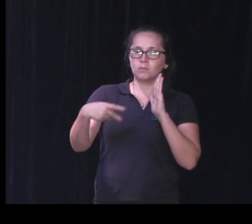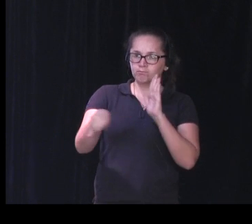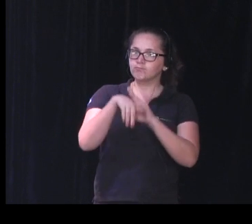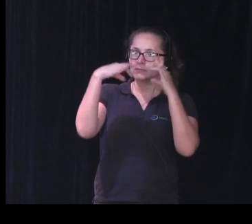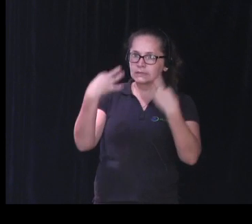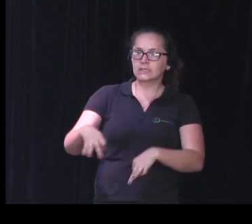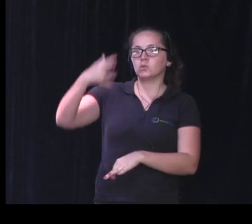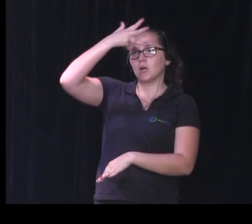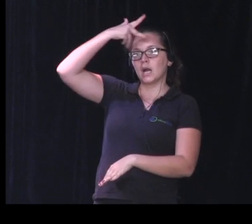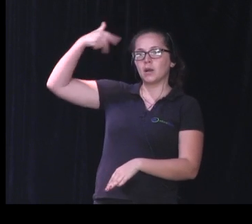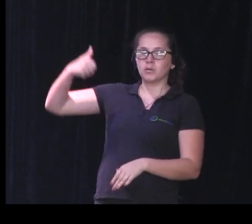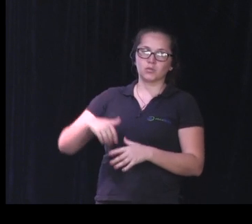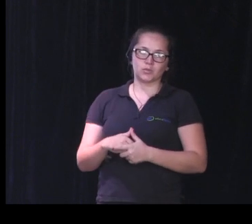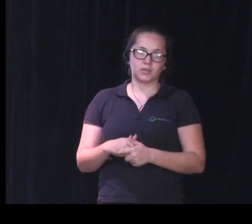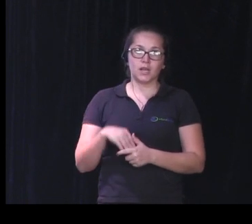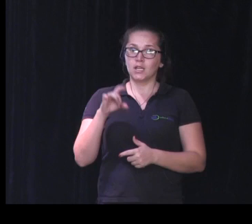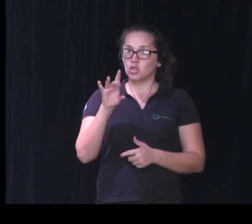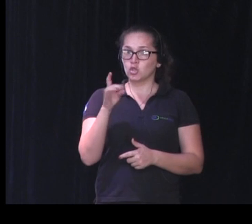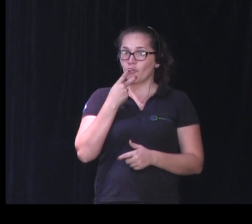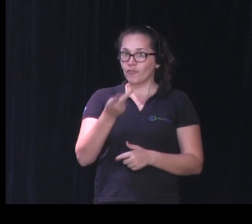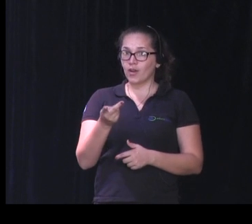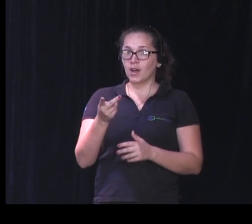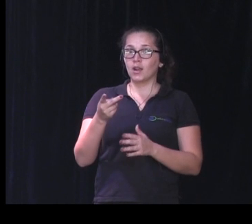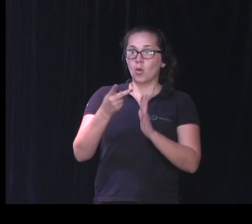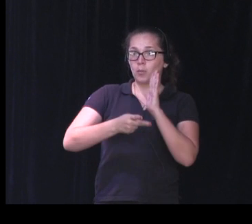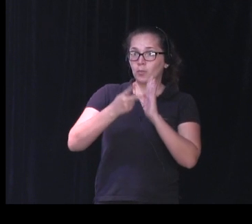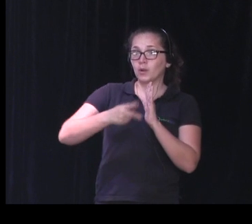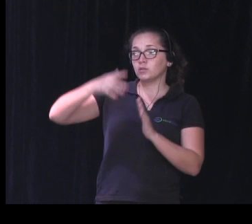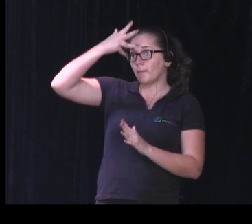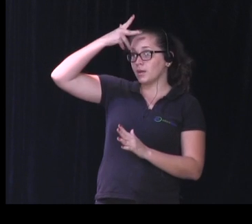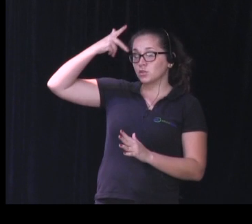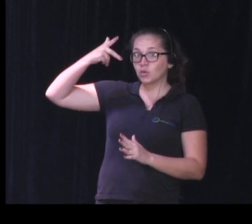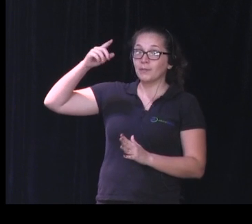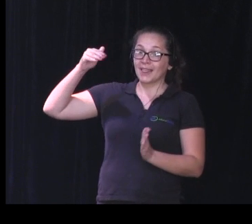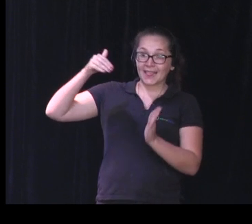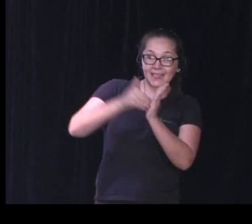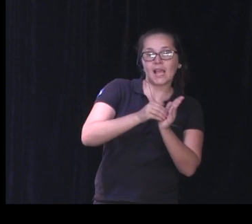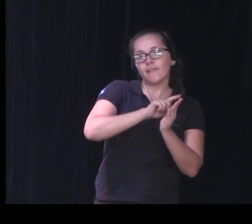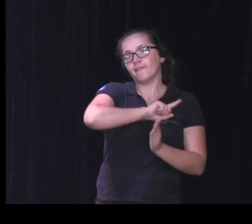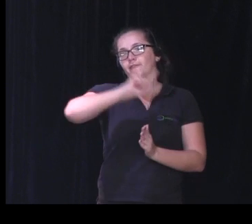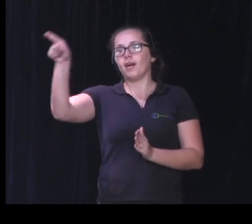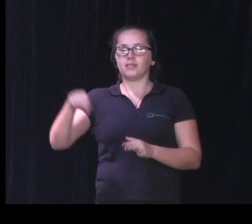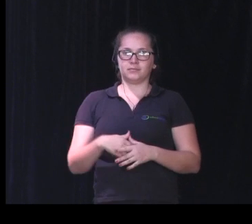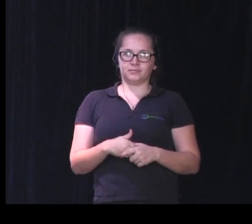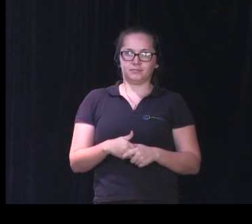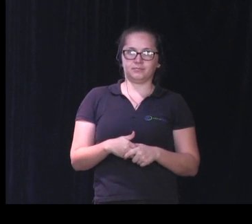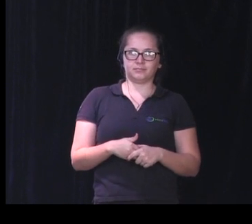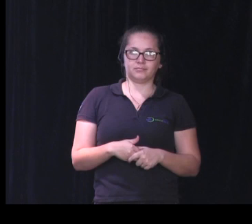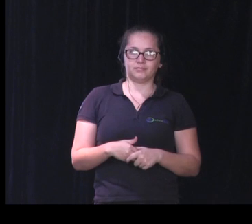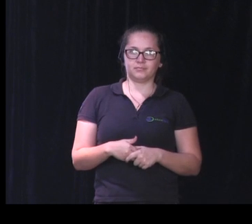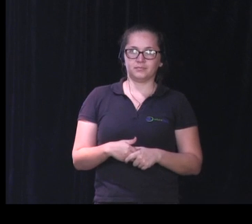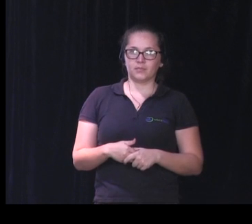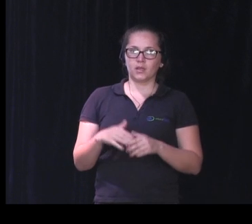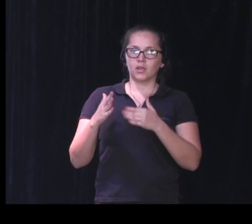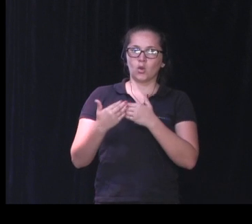cujo centro é precisamente a Amazônia. E ele não faz apenas esse plano com o centro na Amazônia, mas ele vai até lá.